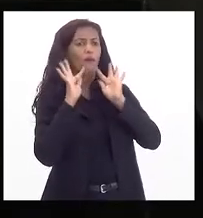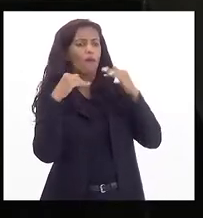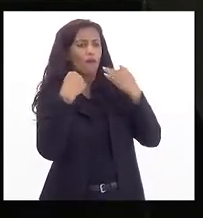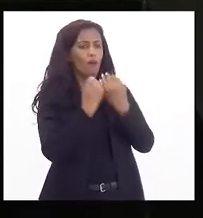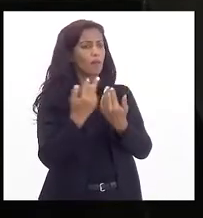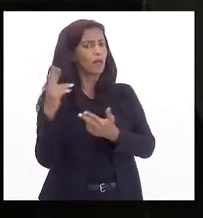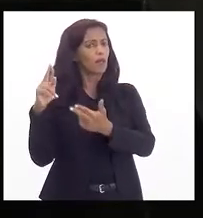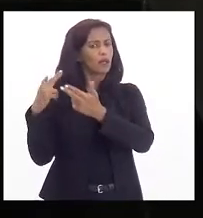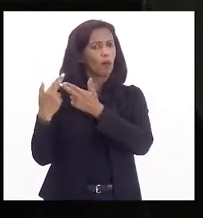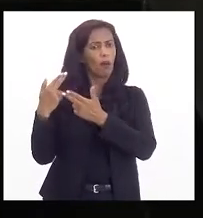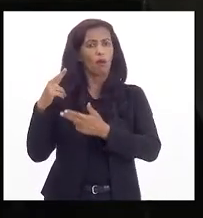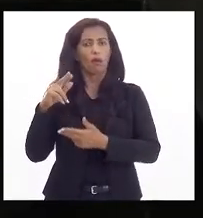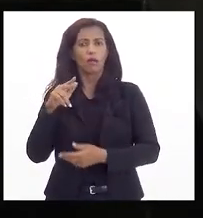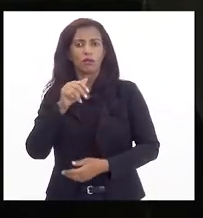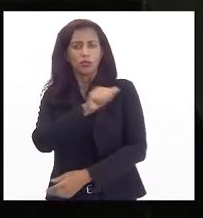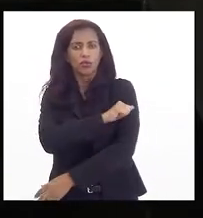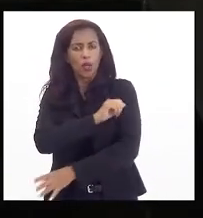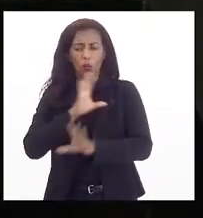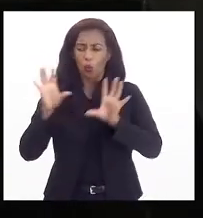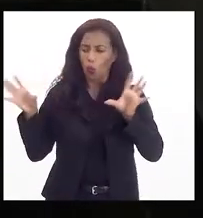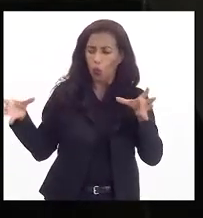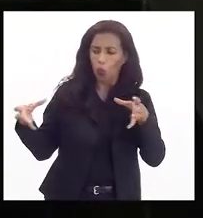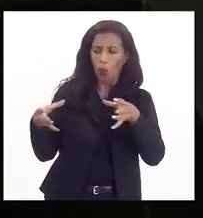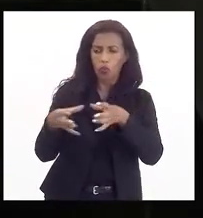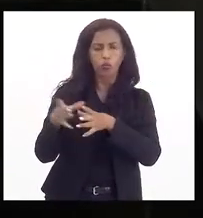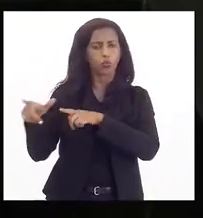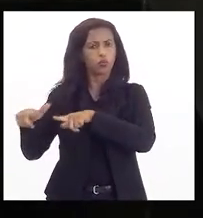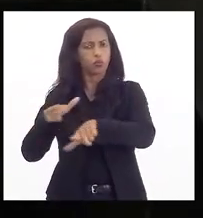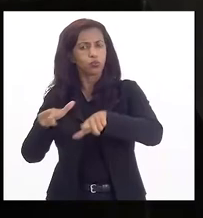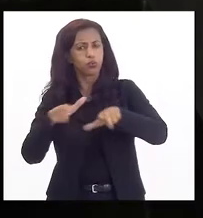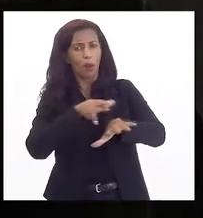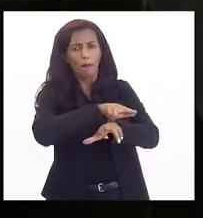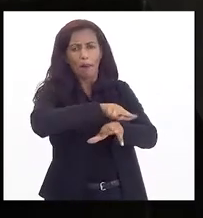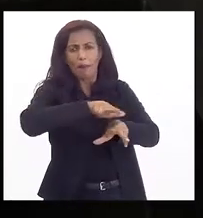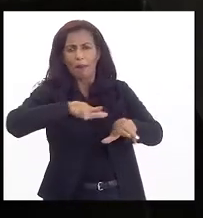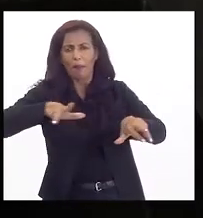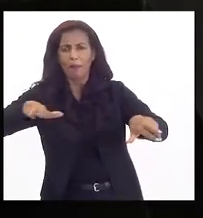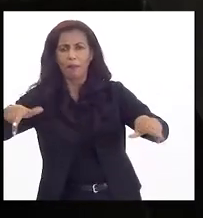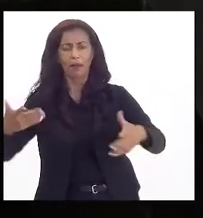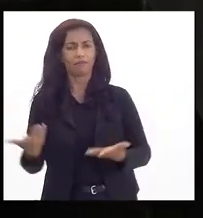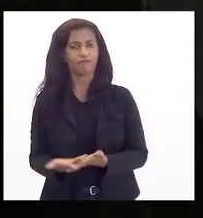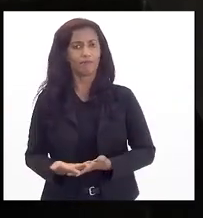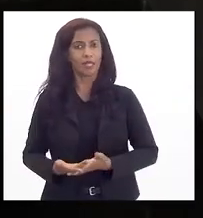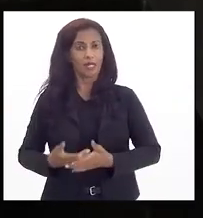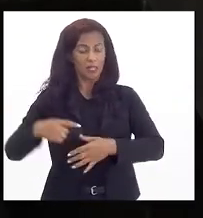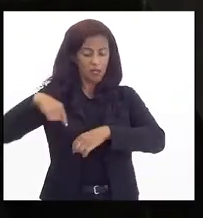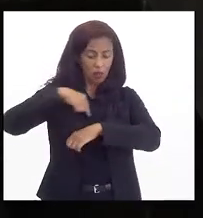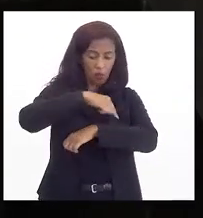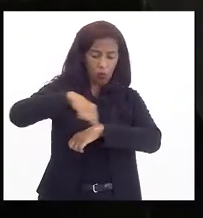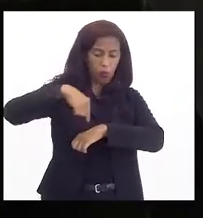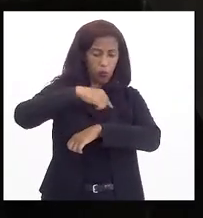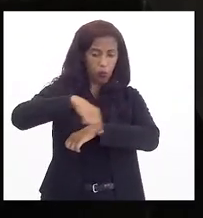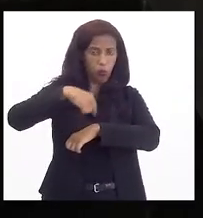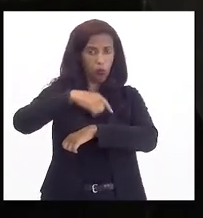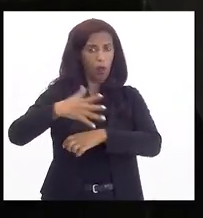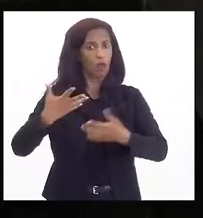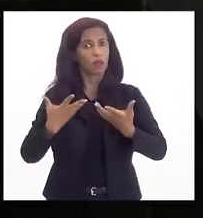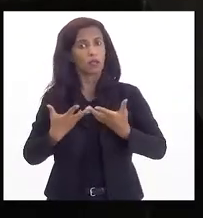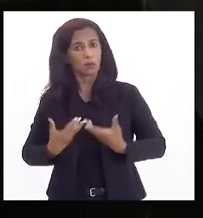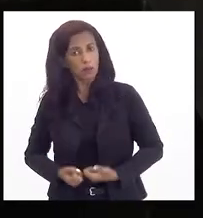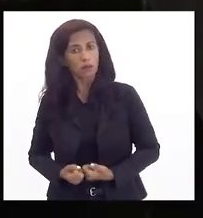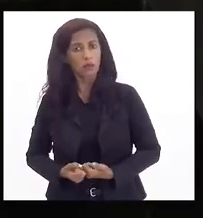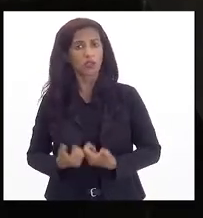mães, responsáveis de alunos. É um conjunto de tarefas, eles são multitarefas, são jornadas intermináveis